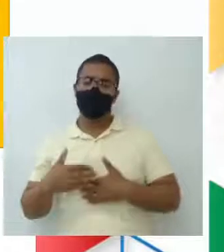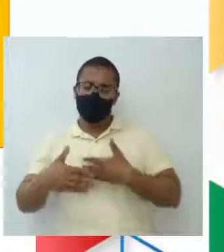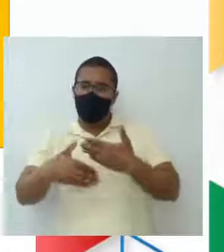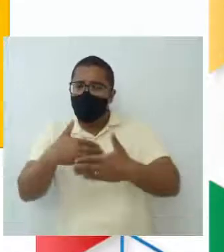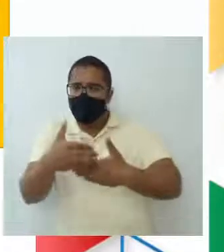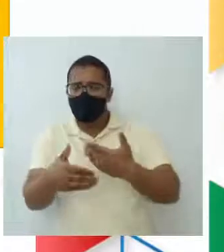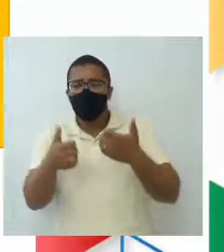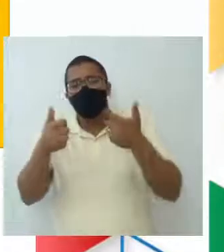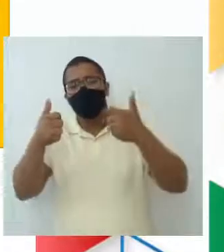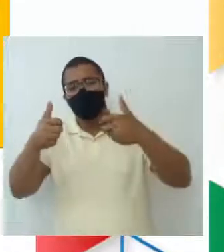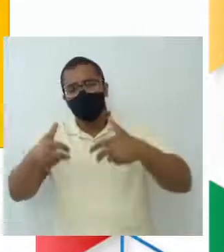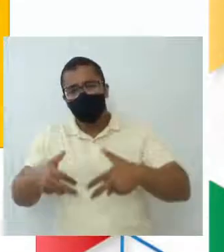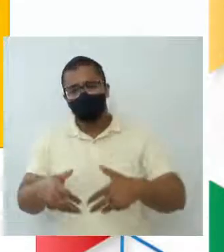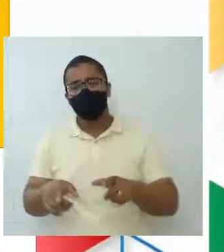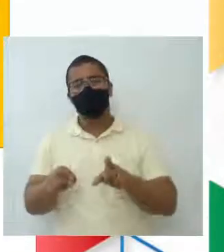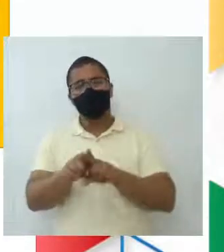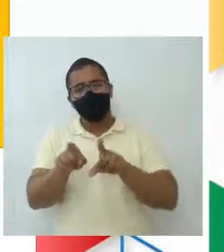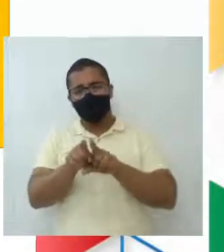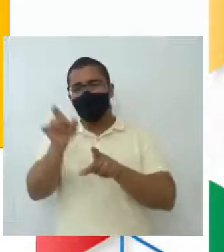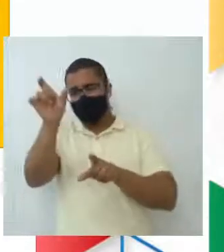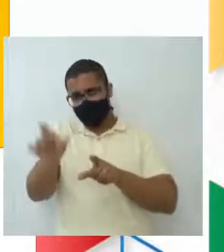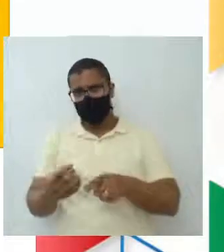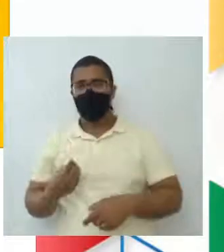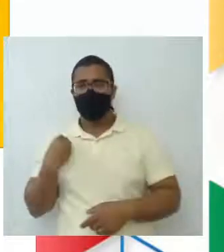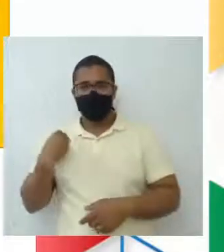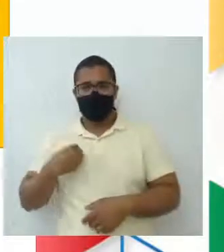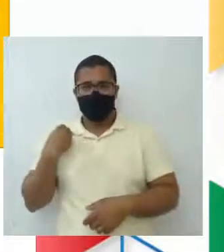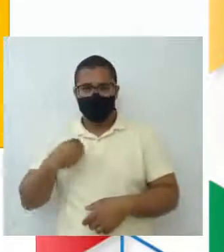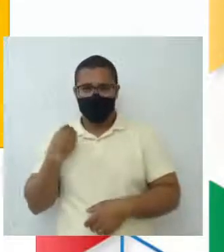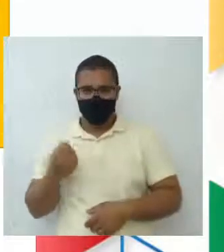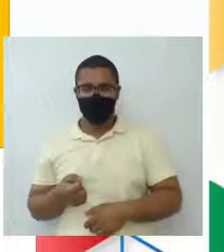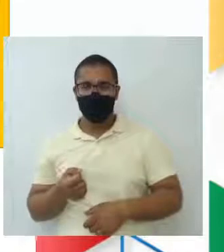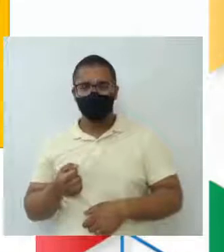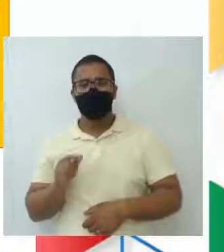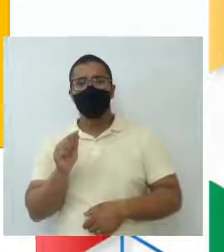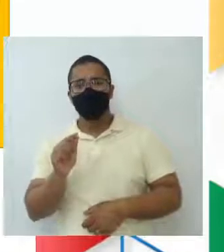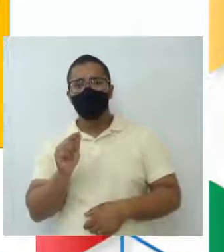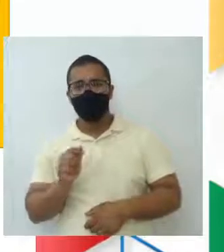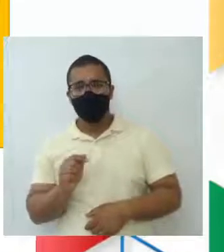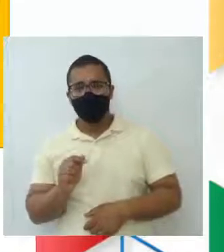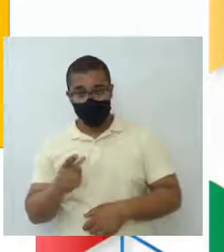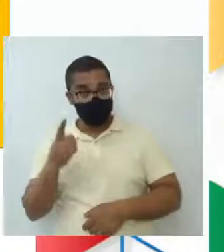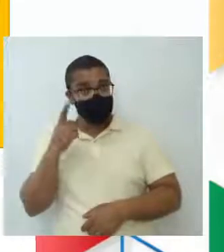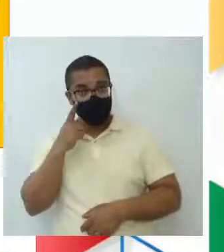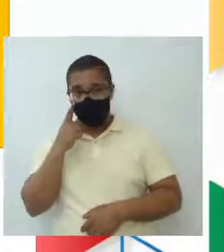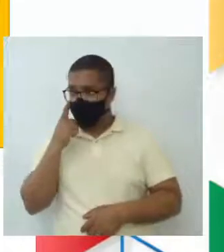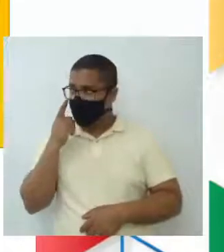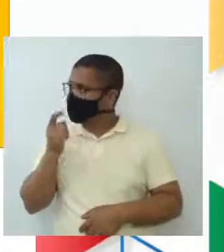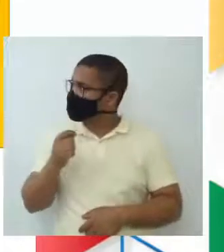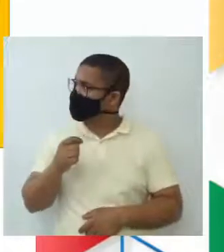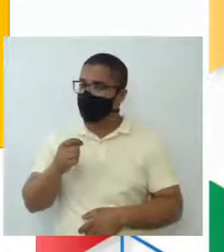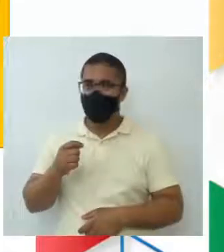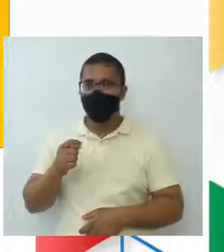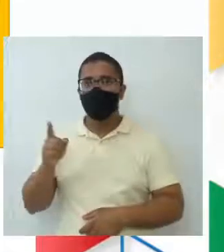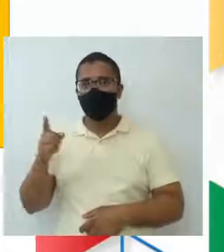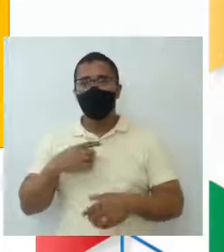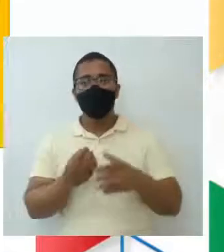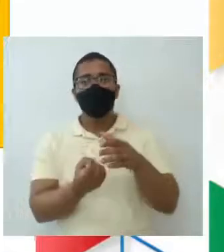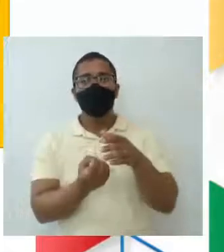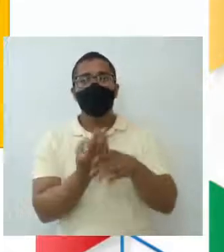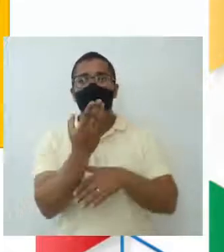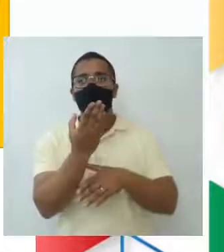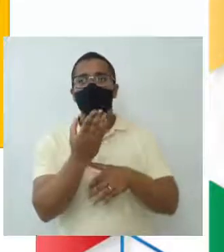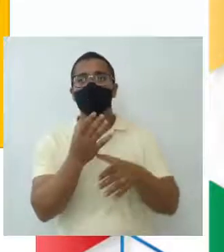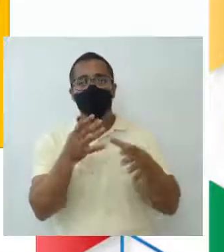ainda mais dentro da biografia de Francisco de Assis, temos aqui, acompanhem comigo na tela, fundador